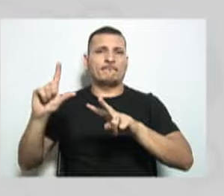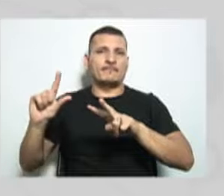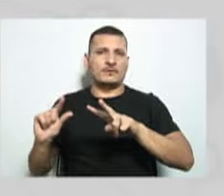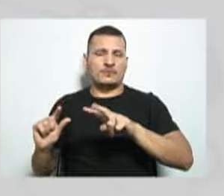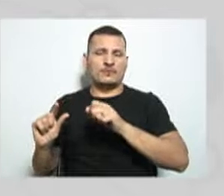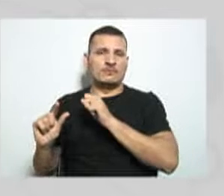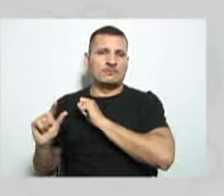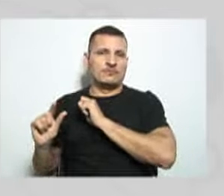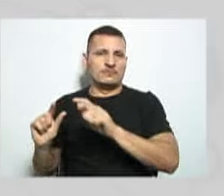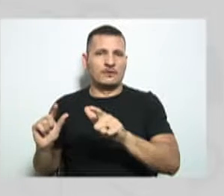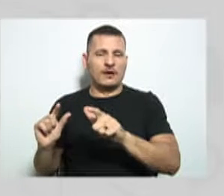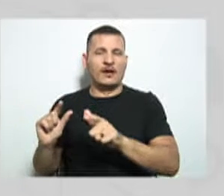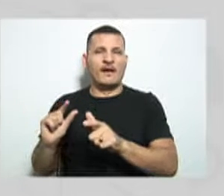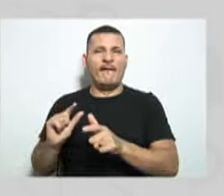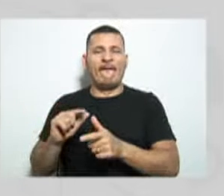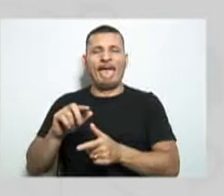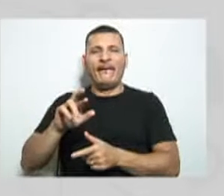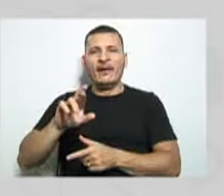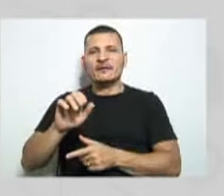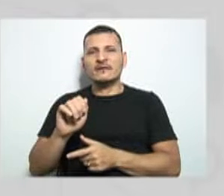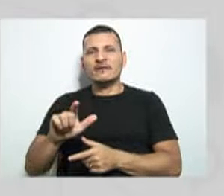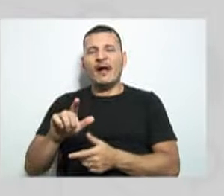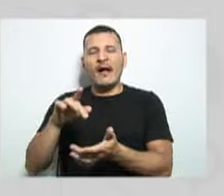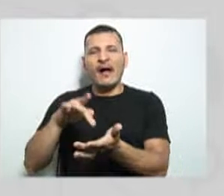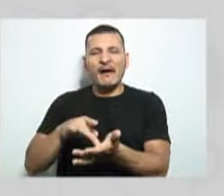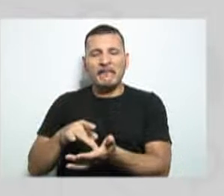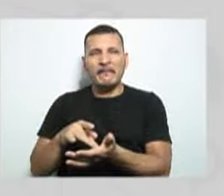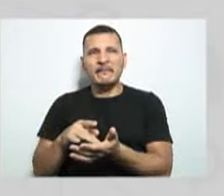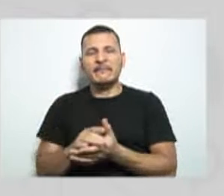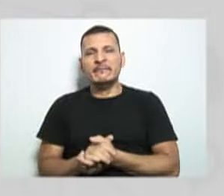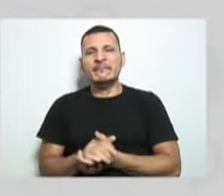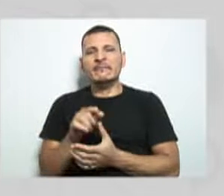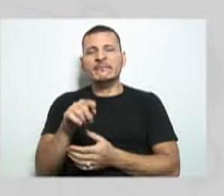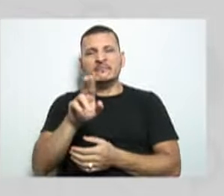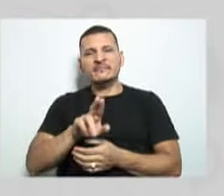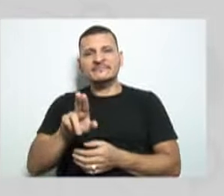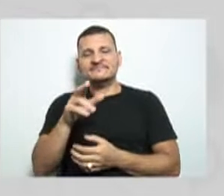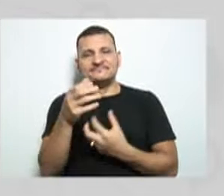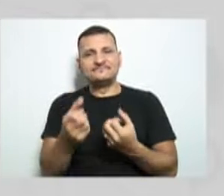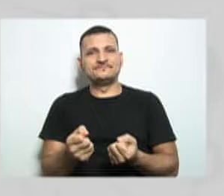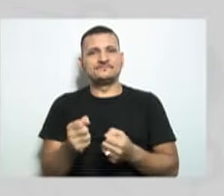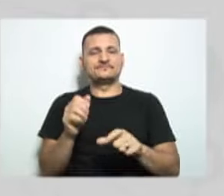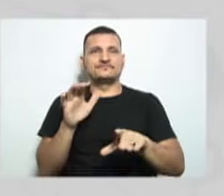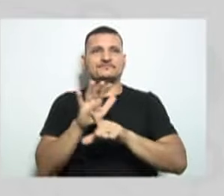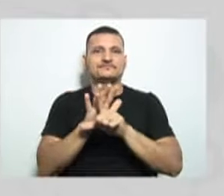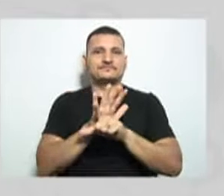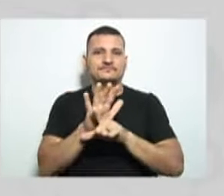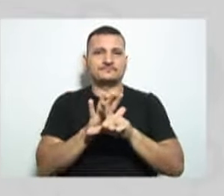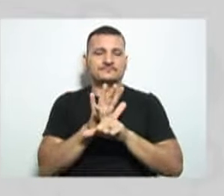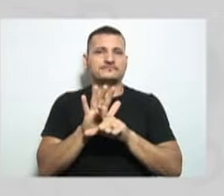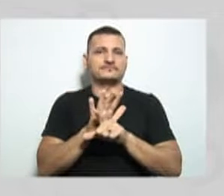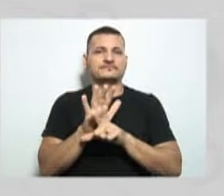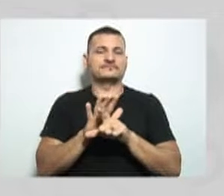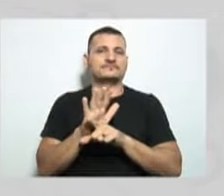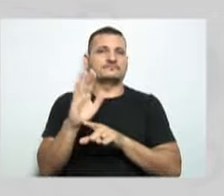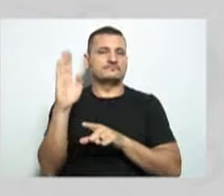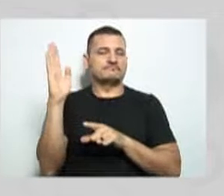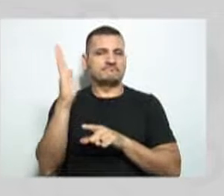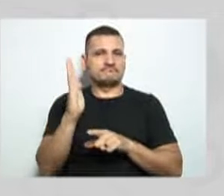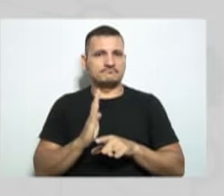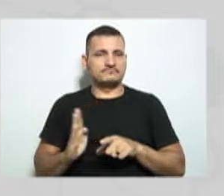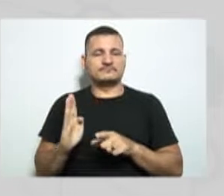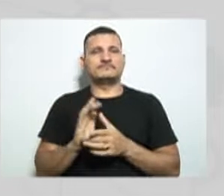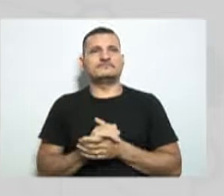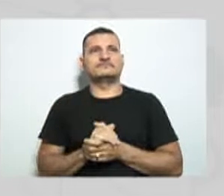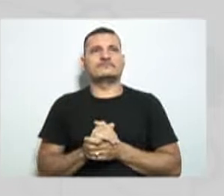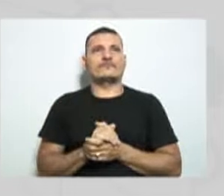é aceito pela legislação nacional. Por que, professora, que tem essa informação? Vocês vão descobrir já já por que tem que colocar